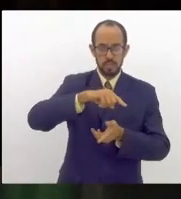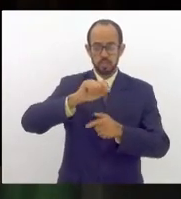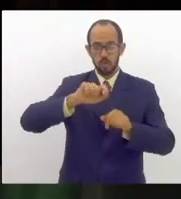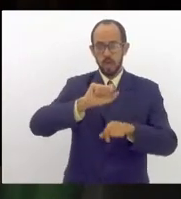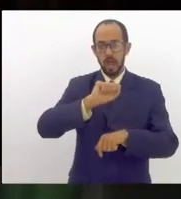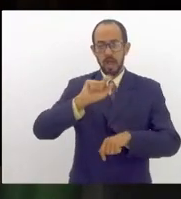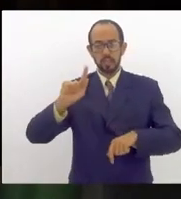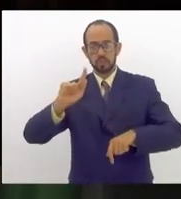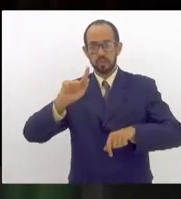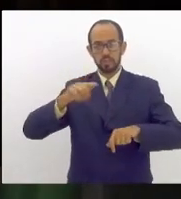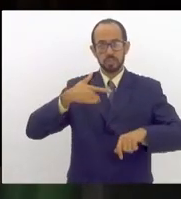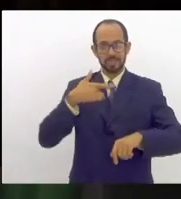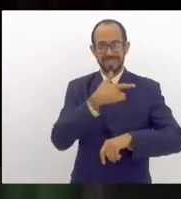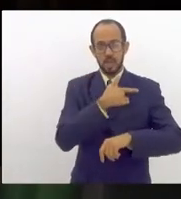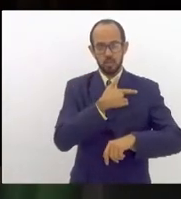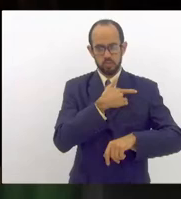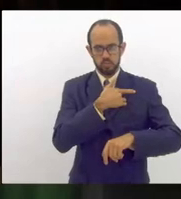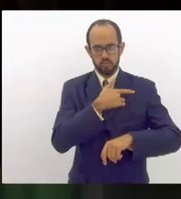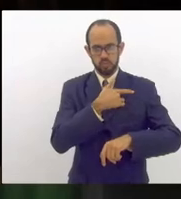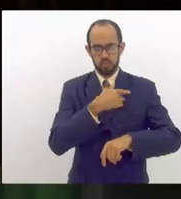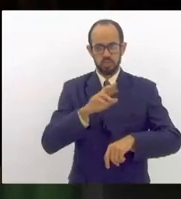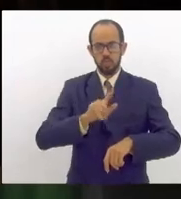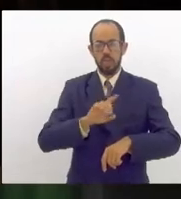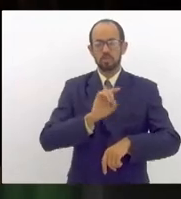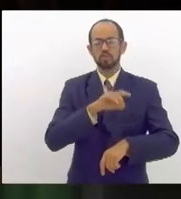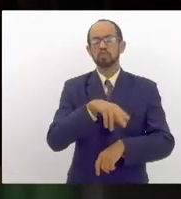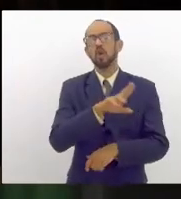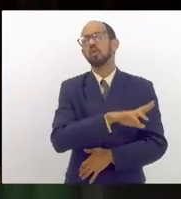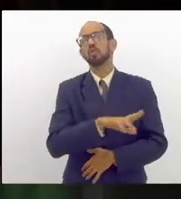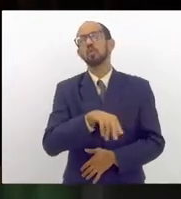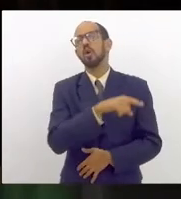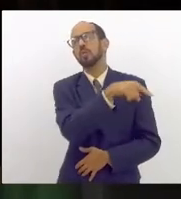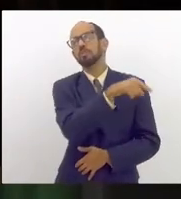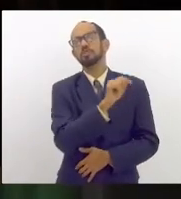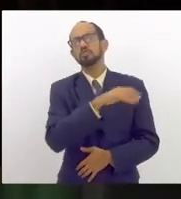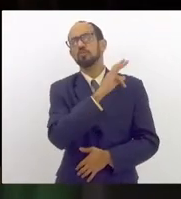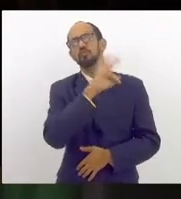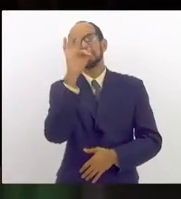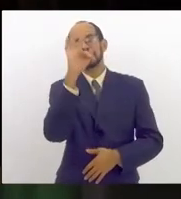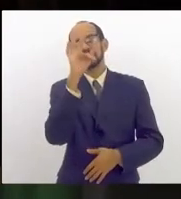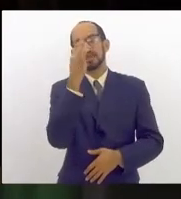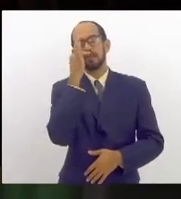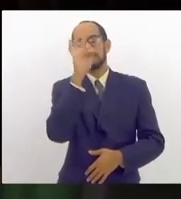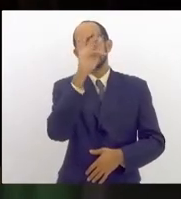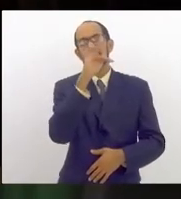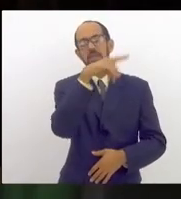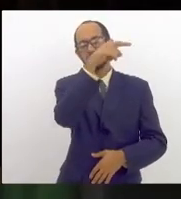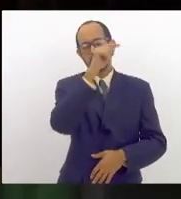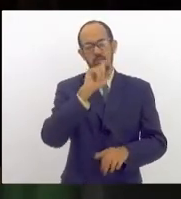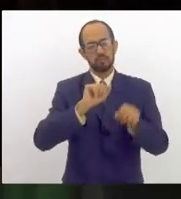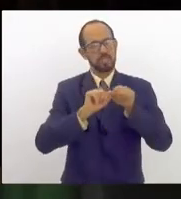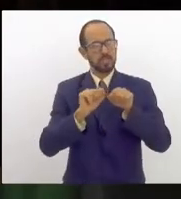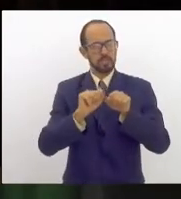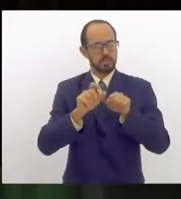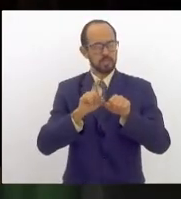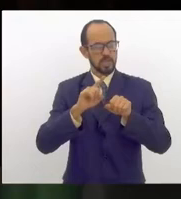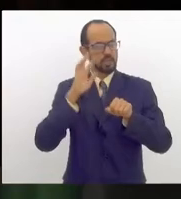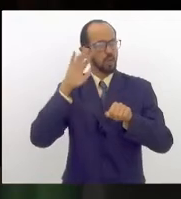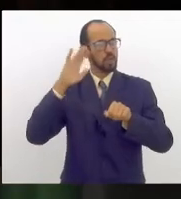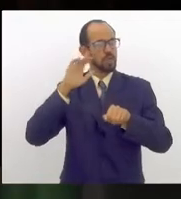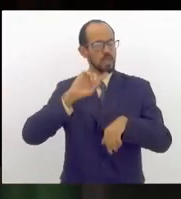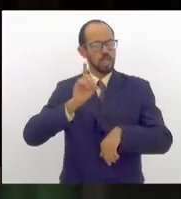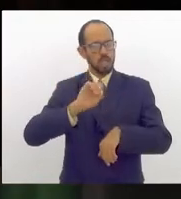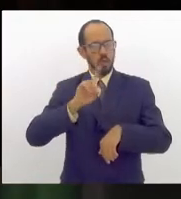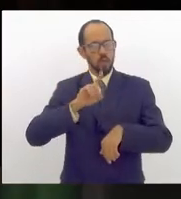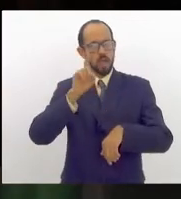e não sobrenome de um francês Aleixo gari porque são esses trabalhadores que fazem o trabalho preventivo para que a cidade